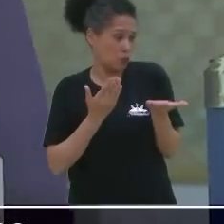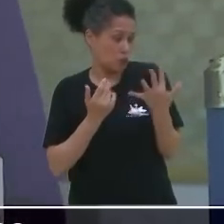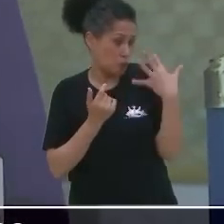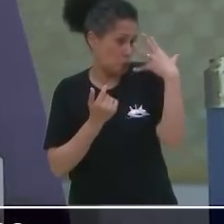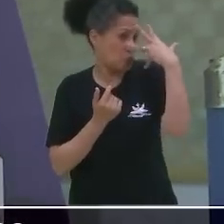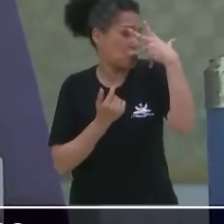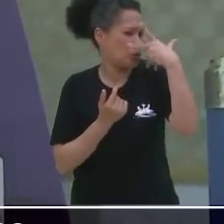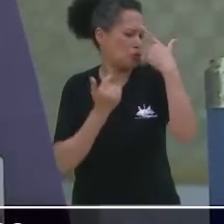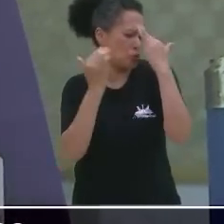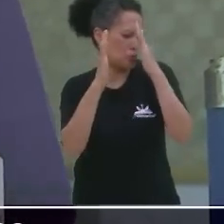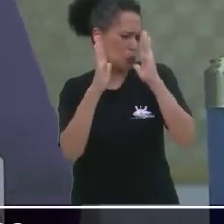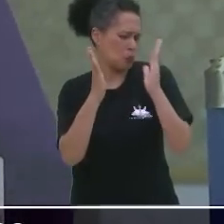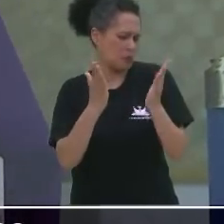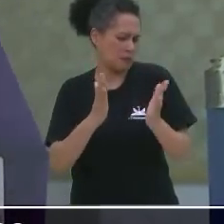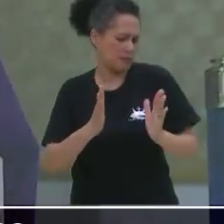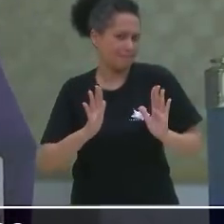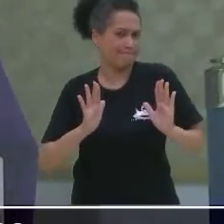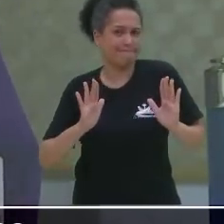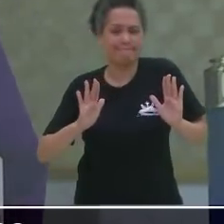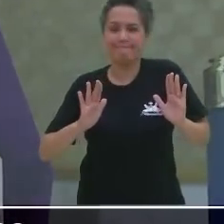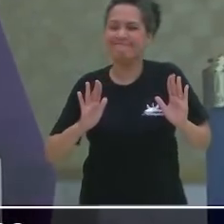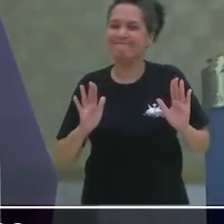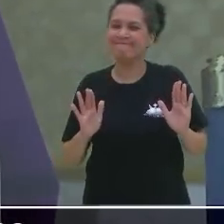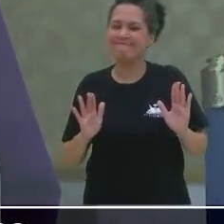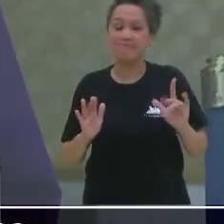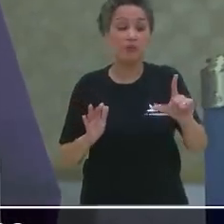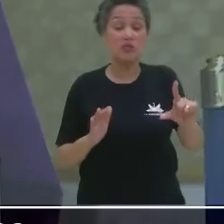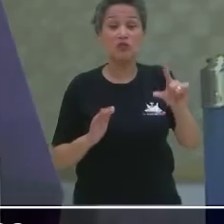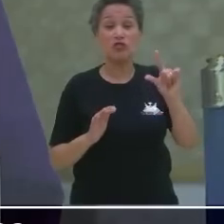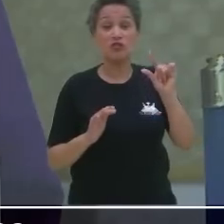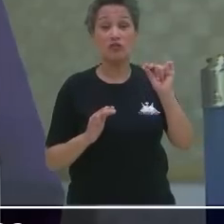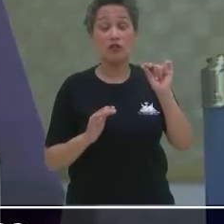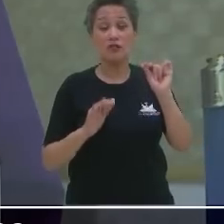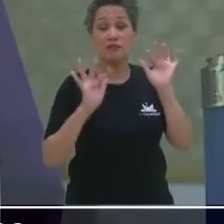bonita, mas escolhe a infelicidade.